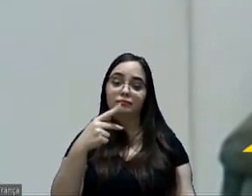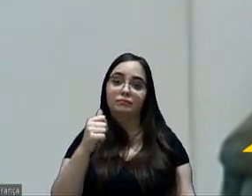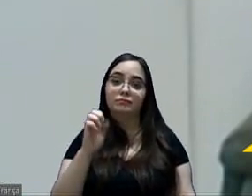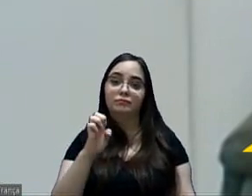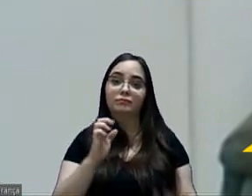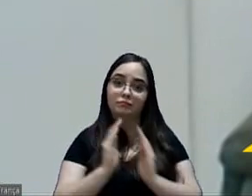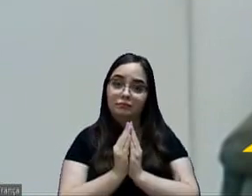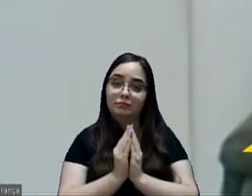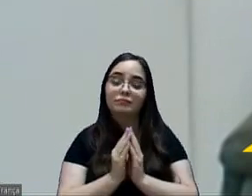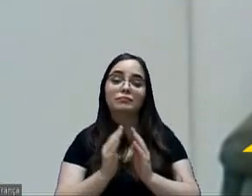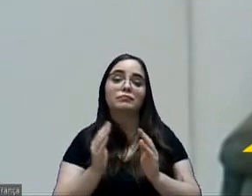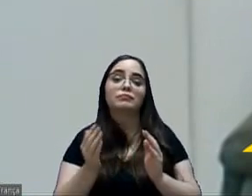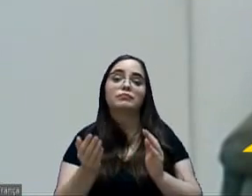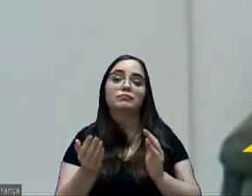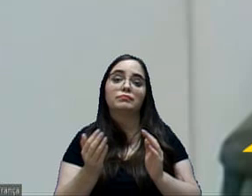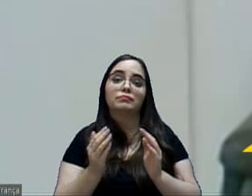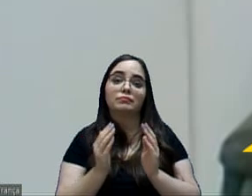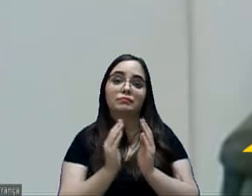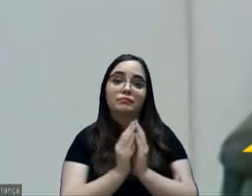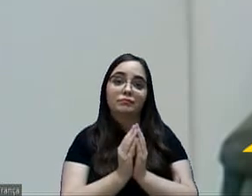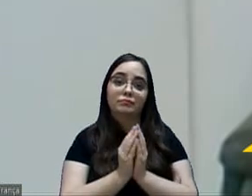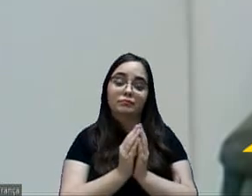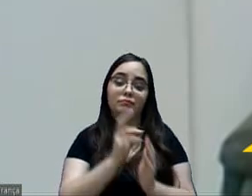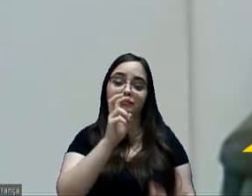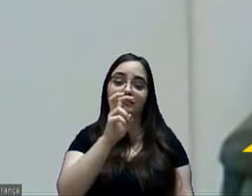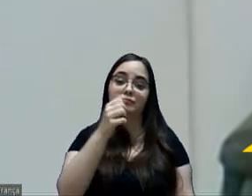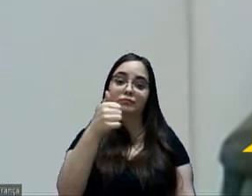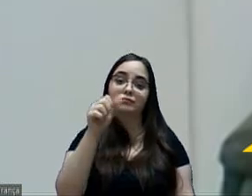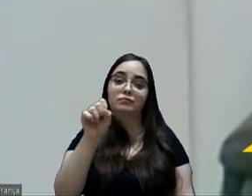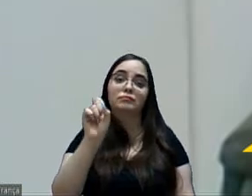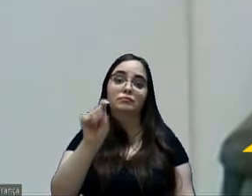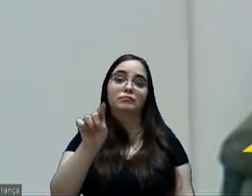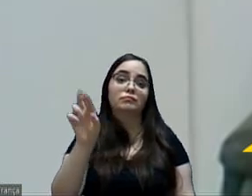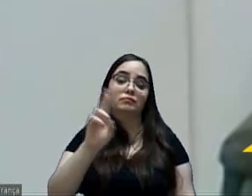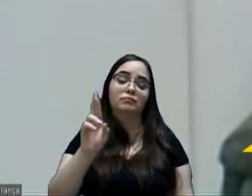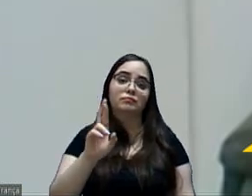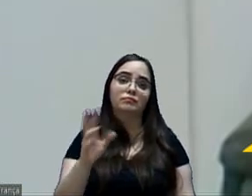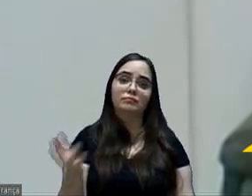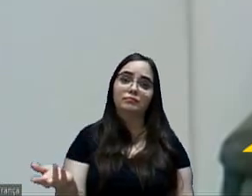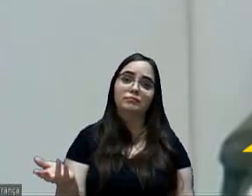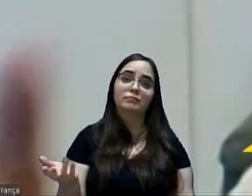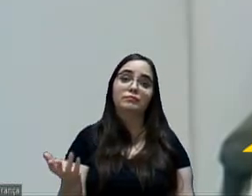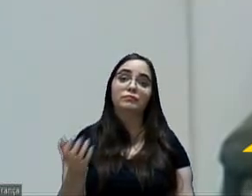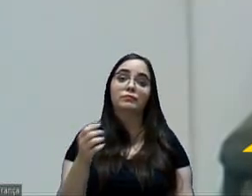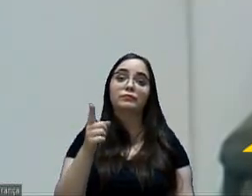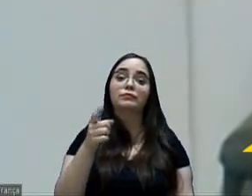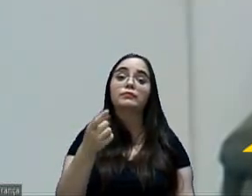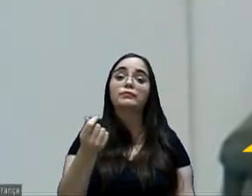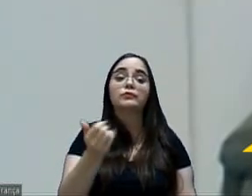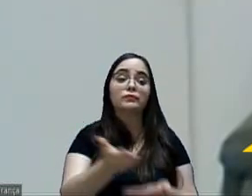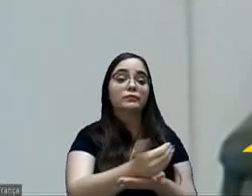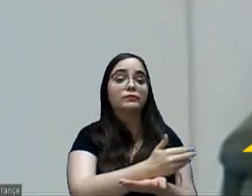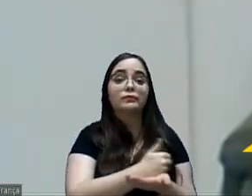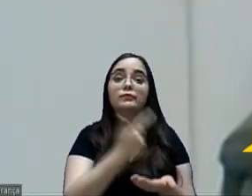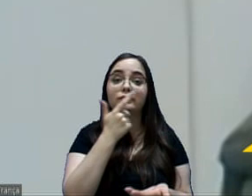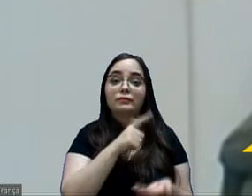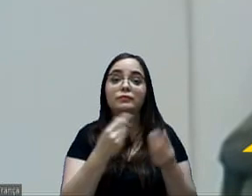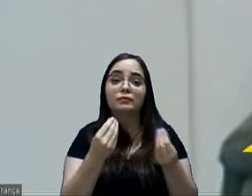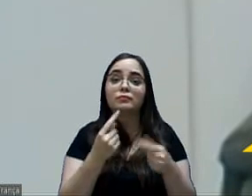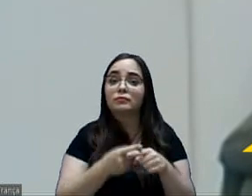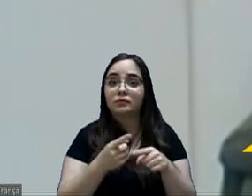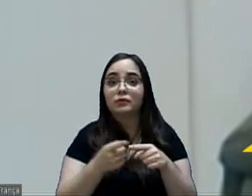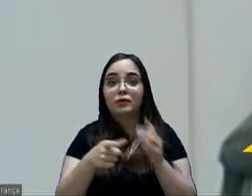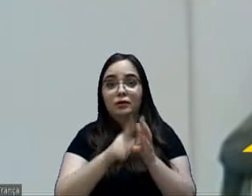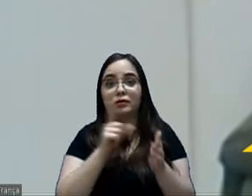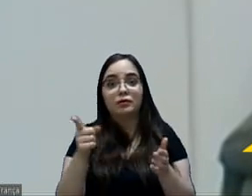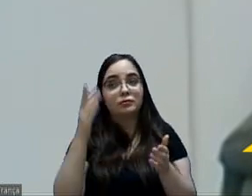A PAI está deixando com esse projeto nosso de receber 518 mil. Aonde a APAE vai arrumar dinheiro para cobrir isso? Que é um dinheiro já